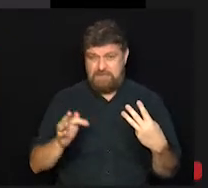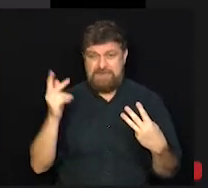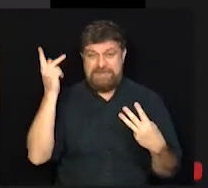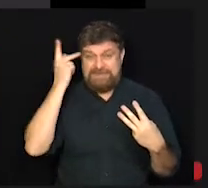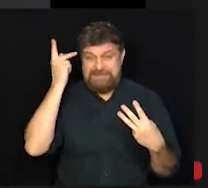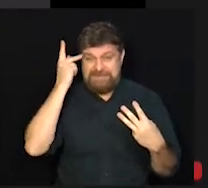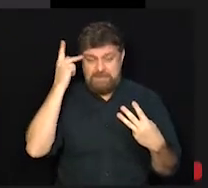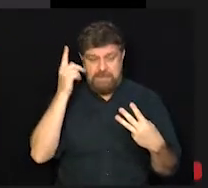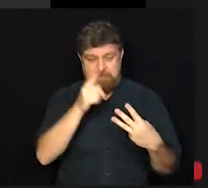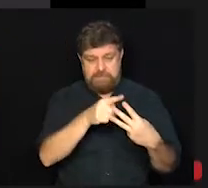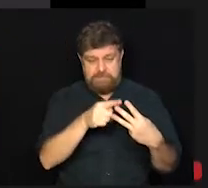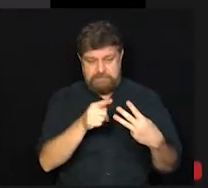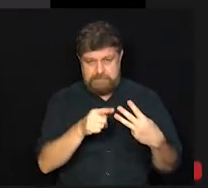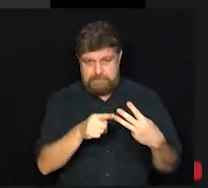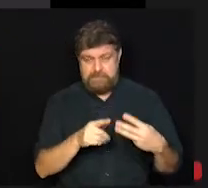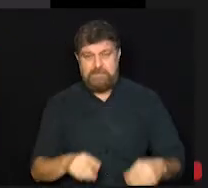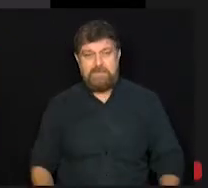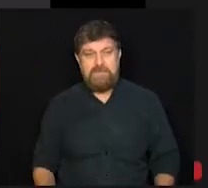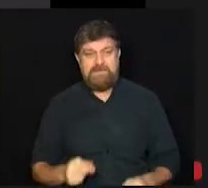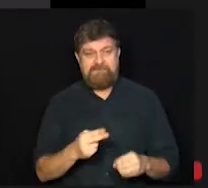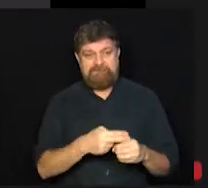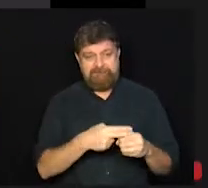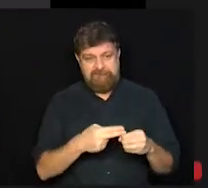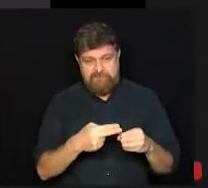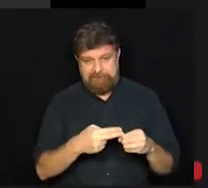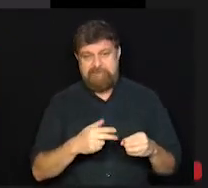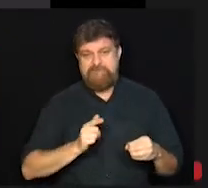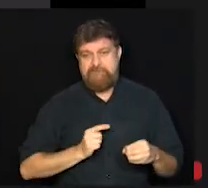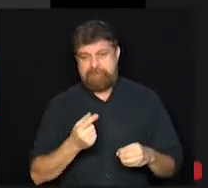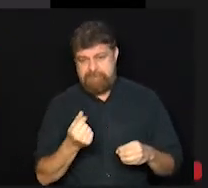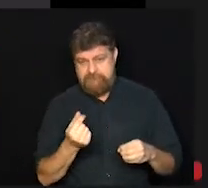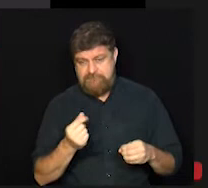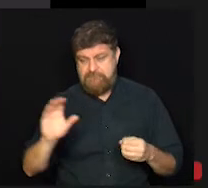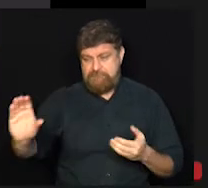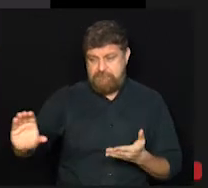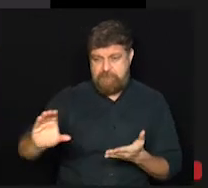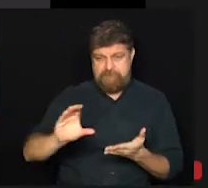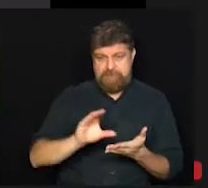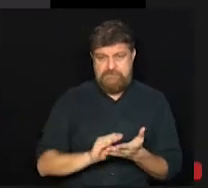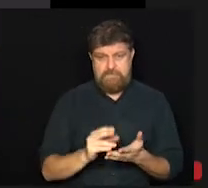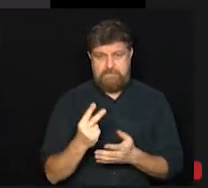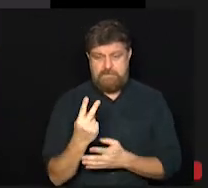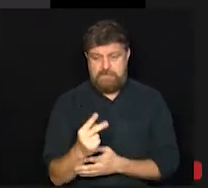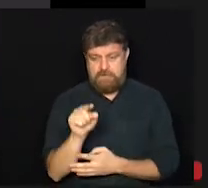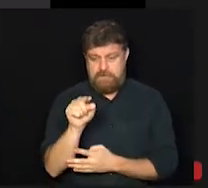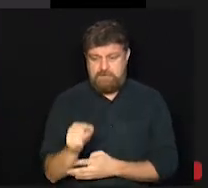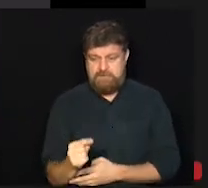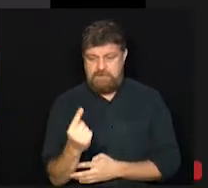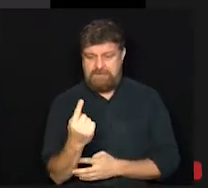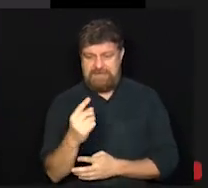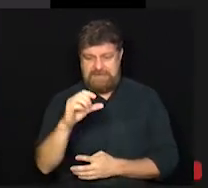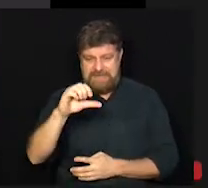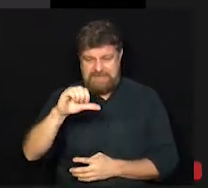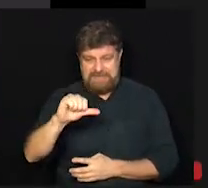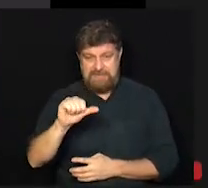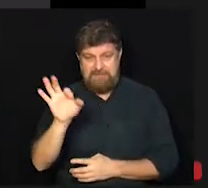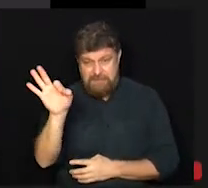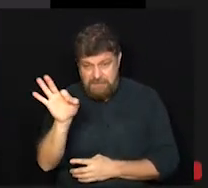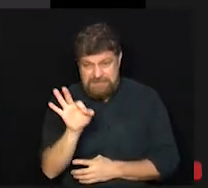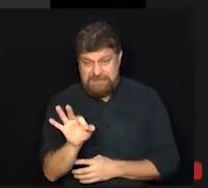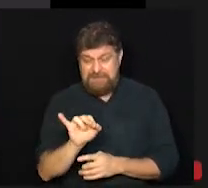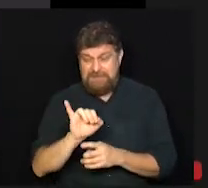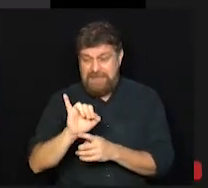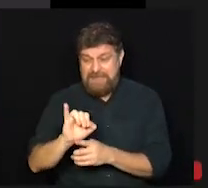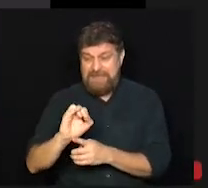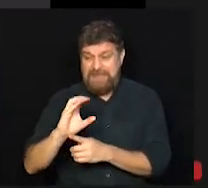pesquisa. Então, a Unicamp, ela recebe esta fração de 2,1958% do ICMS,